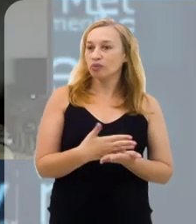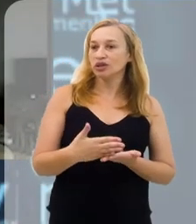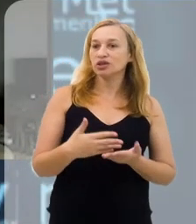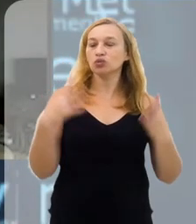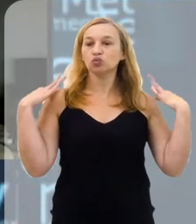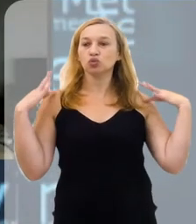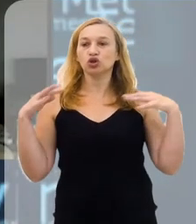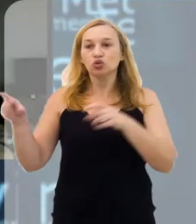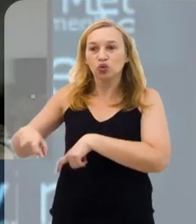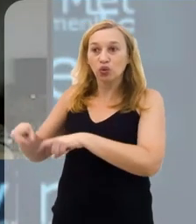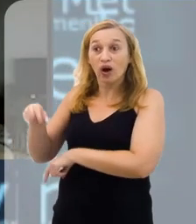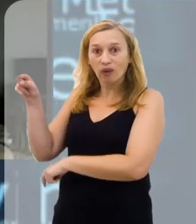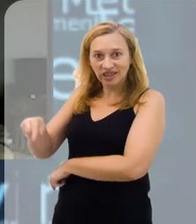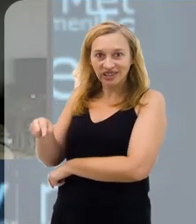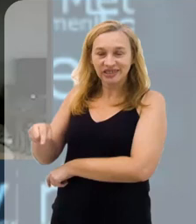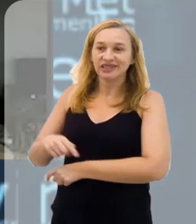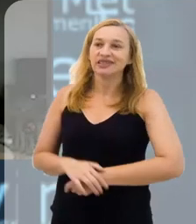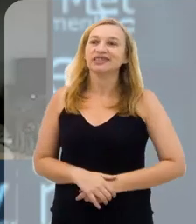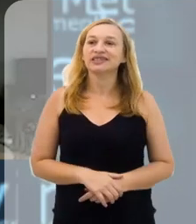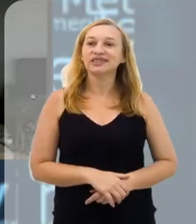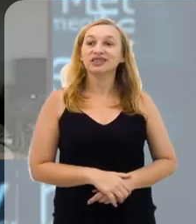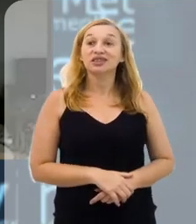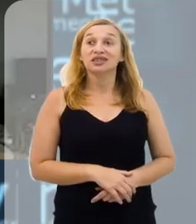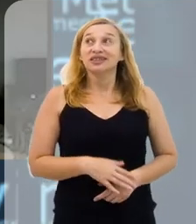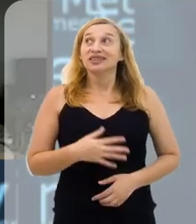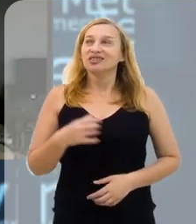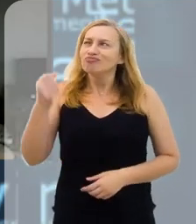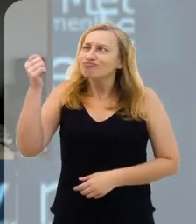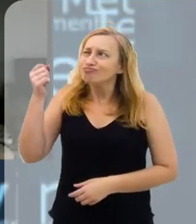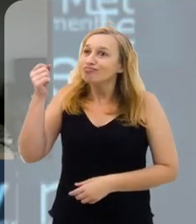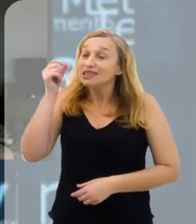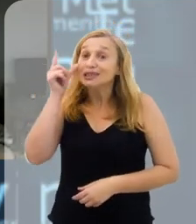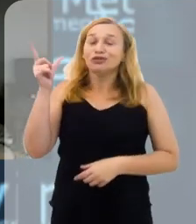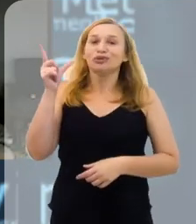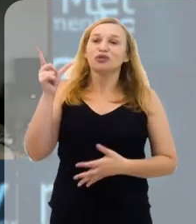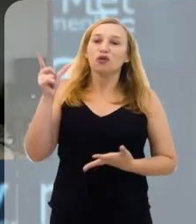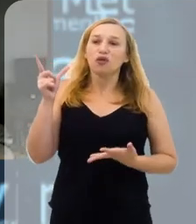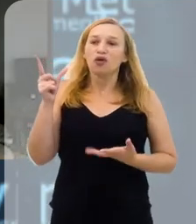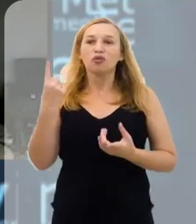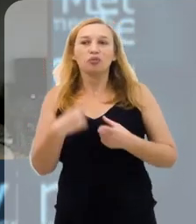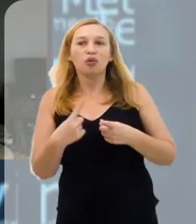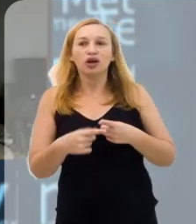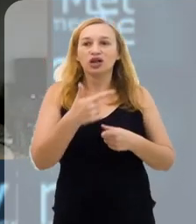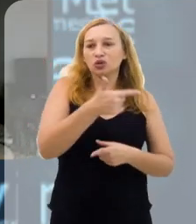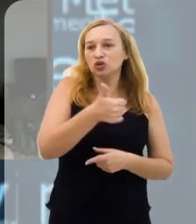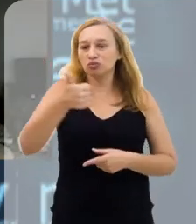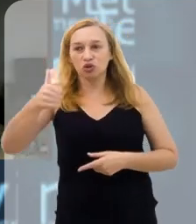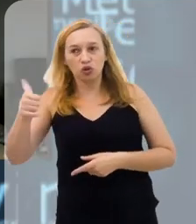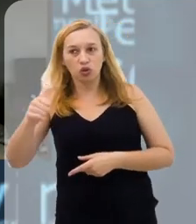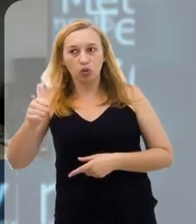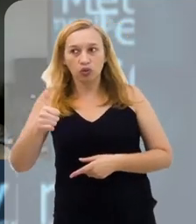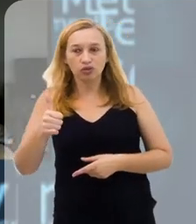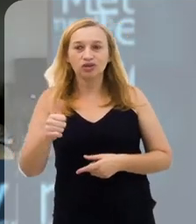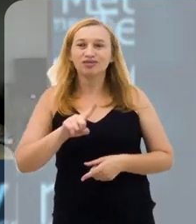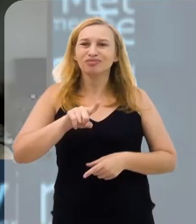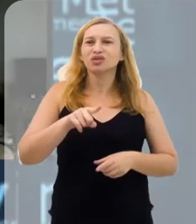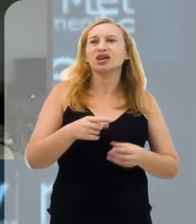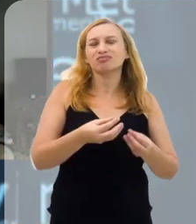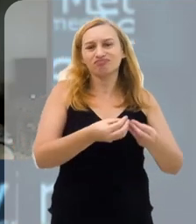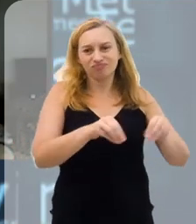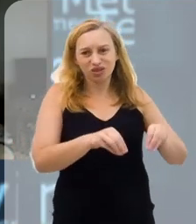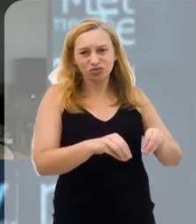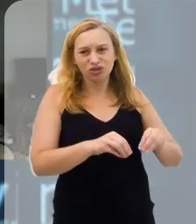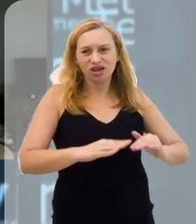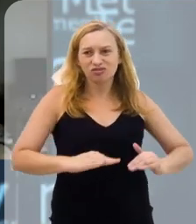eu comecei o turismo rural aqui, o que me acendeu assim, a chama foi porque em 2011, e depois